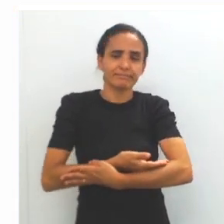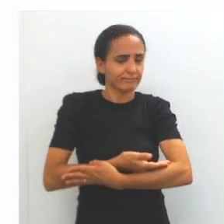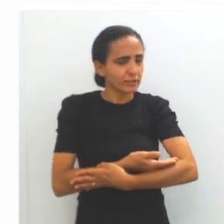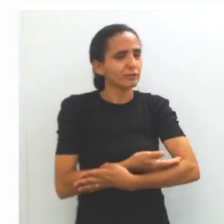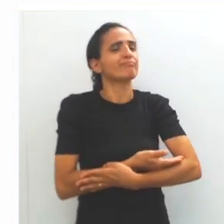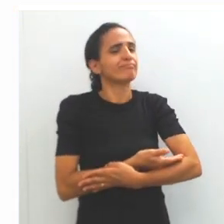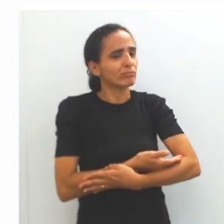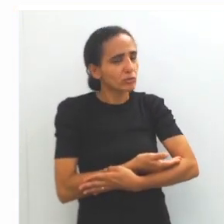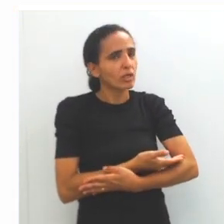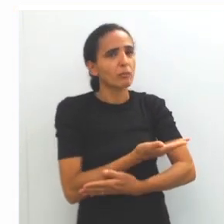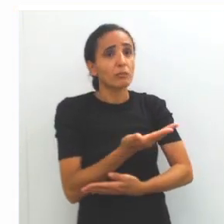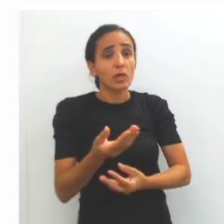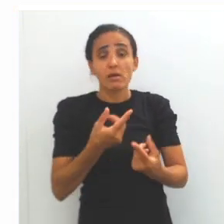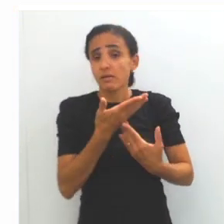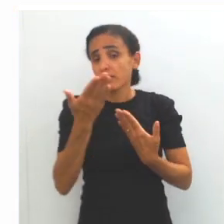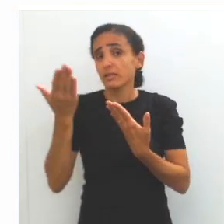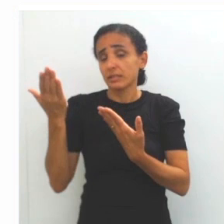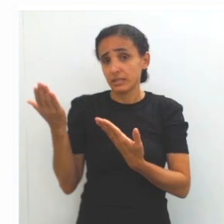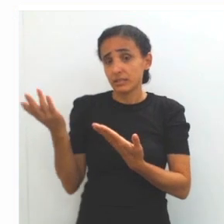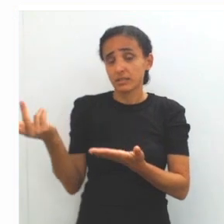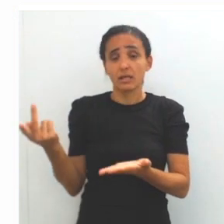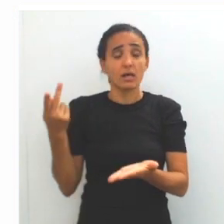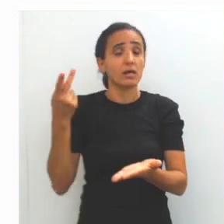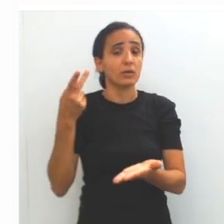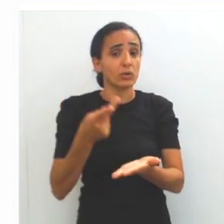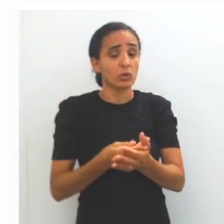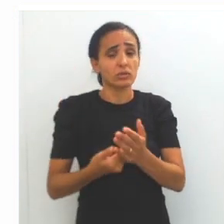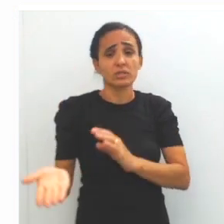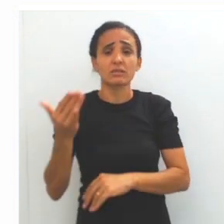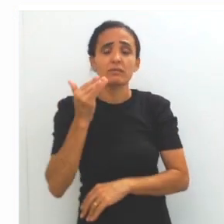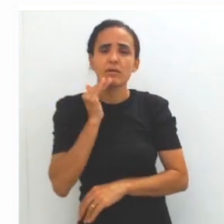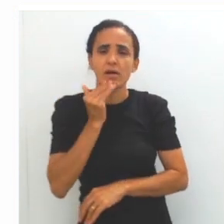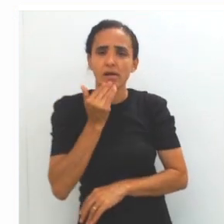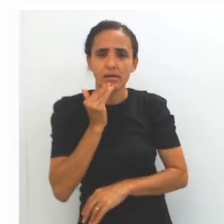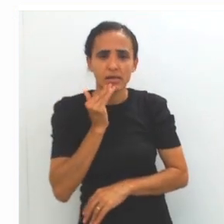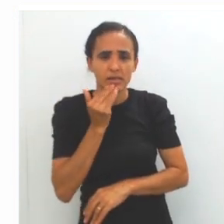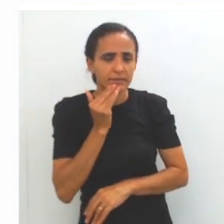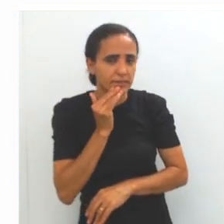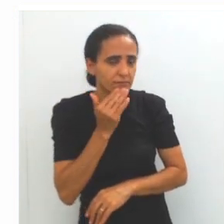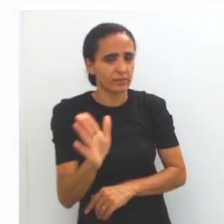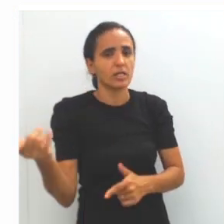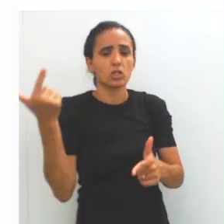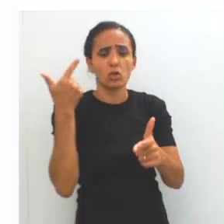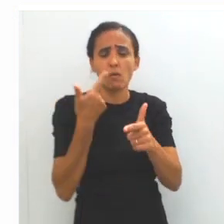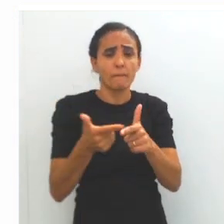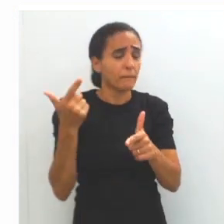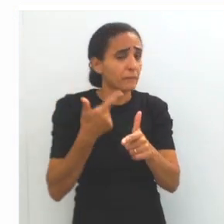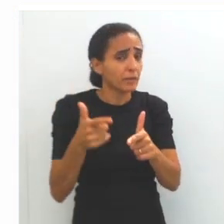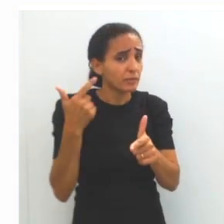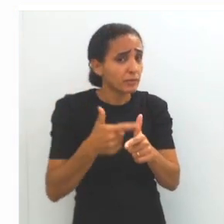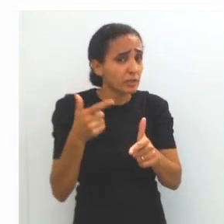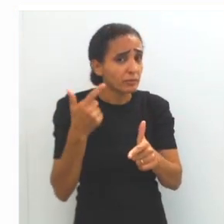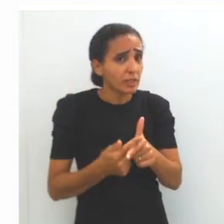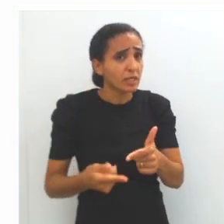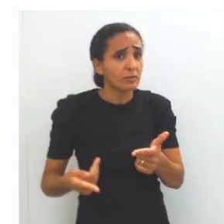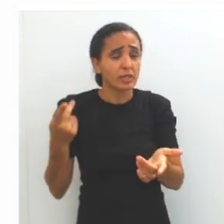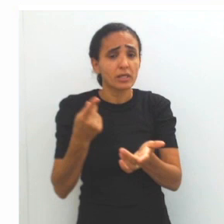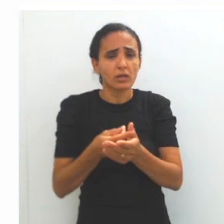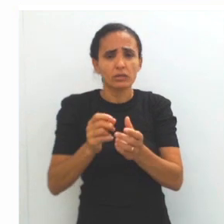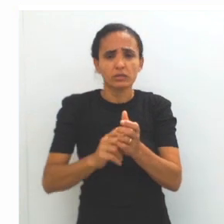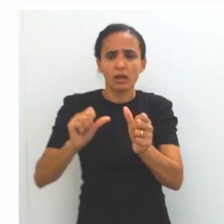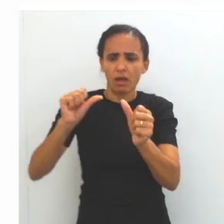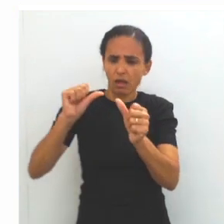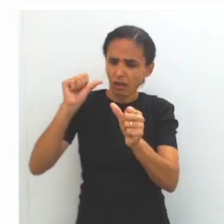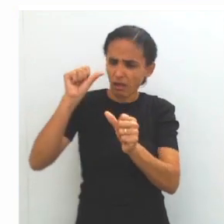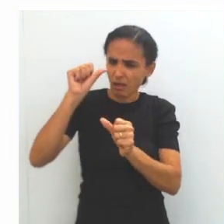recém-nascidos. Acompanha comigo. Estrabismo, na verdade, é uma anomalia, um problema, que